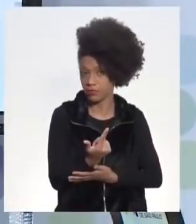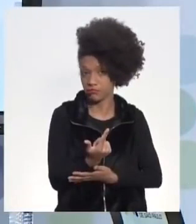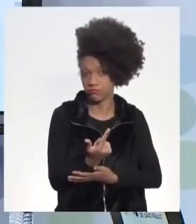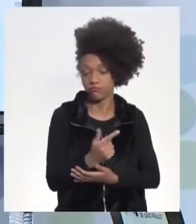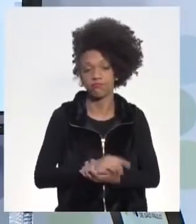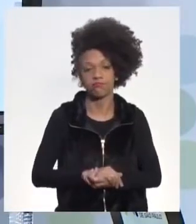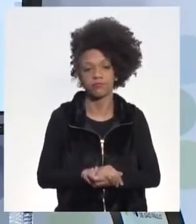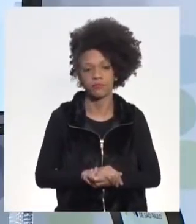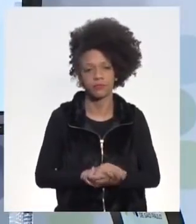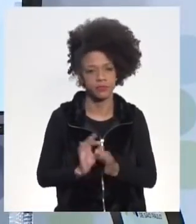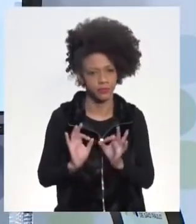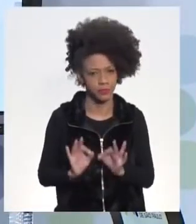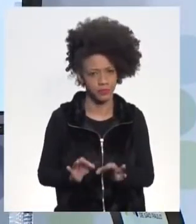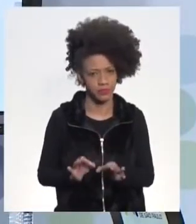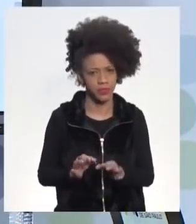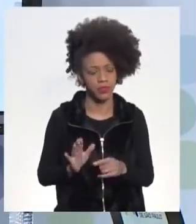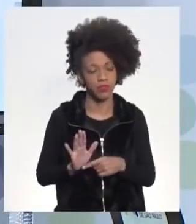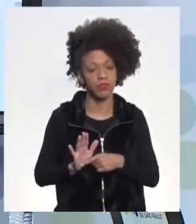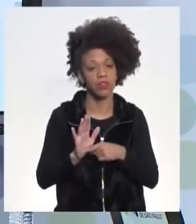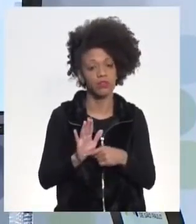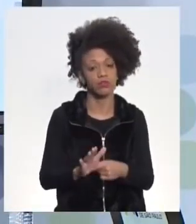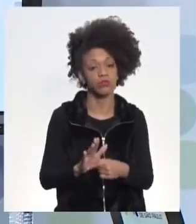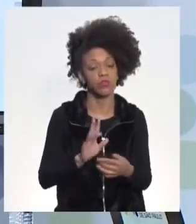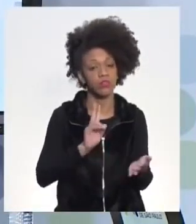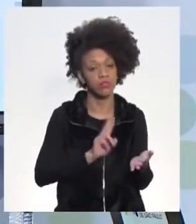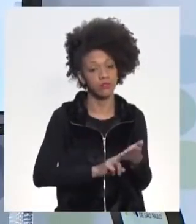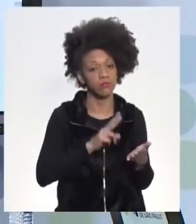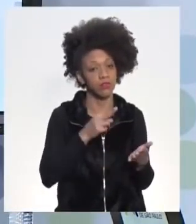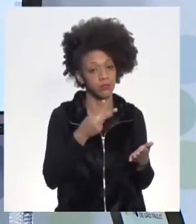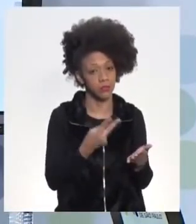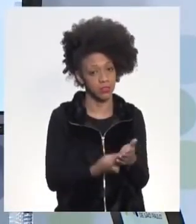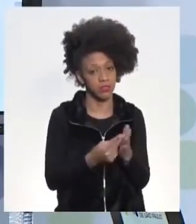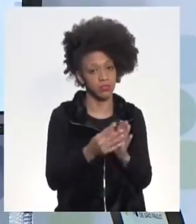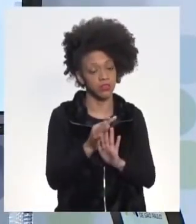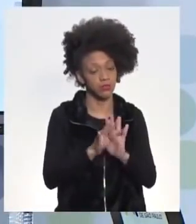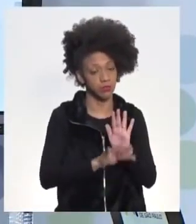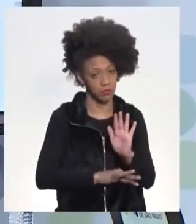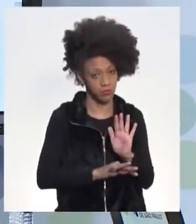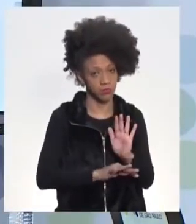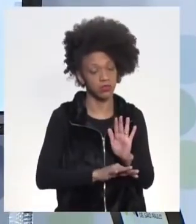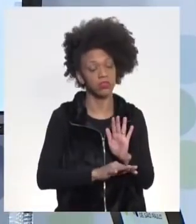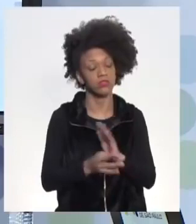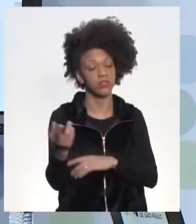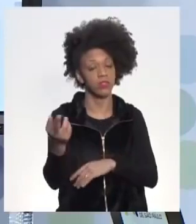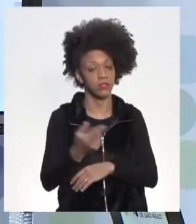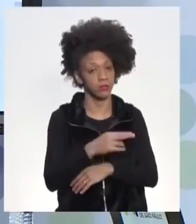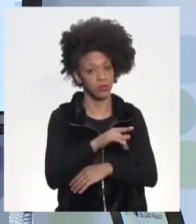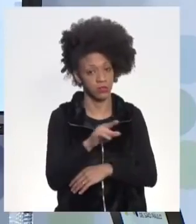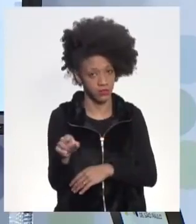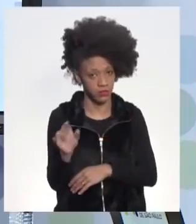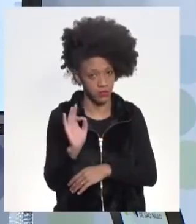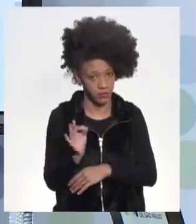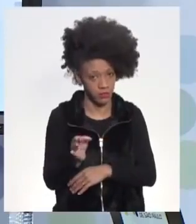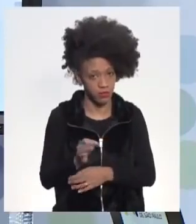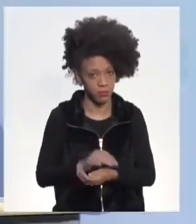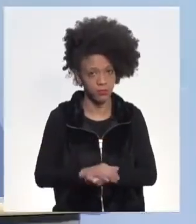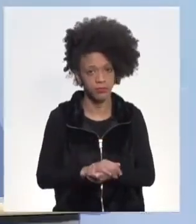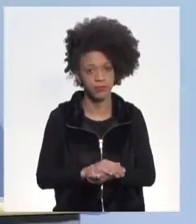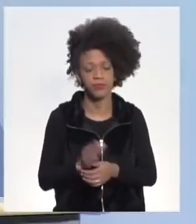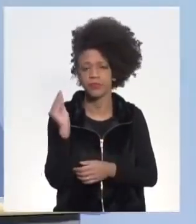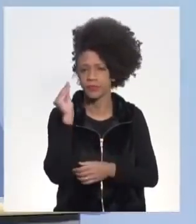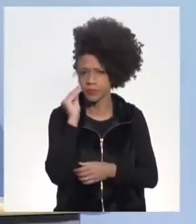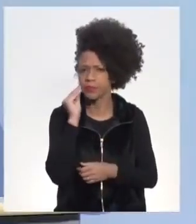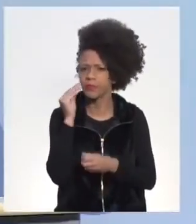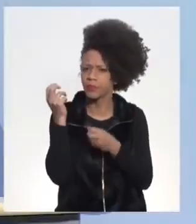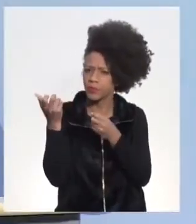pagamento, certo? Isso vai ajudar até na interpretação da resposta de vocês, correto? E tentem